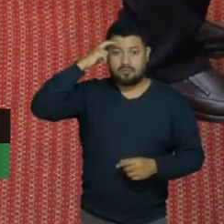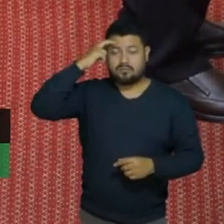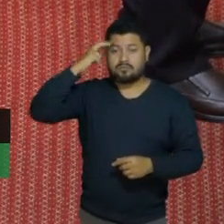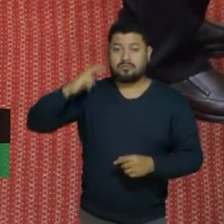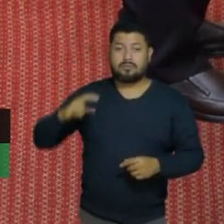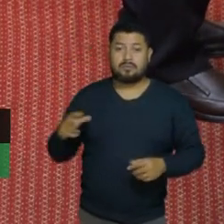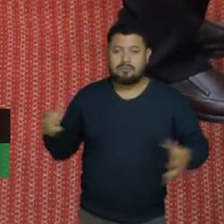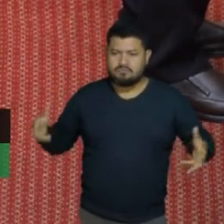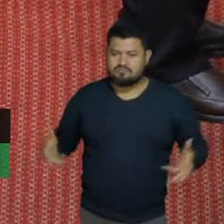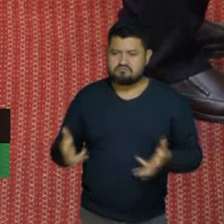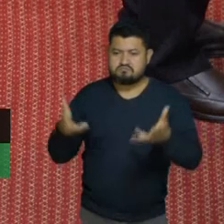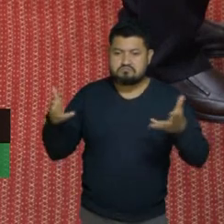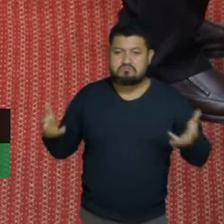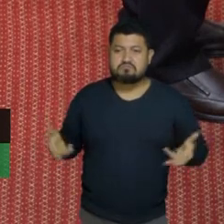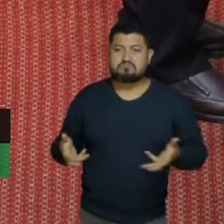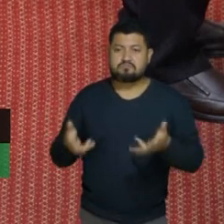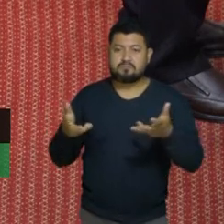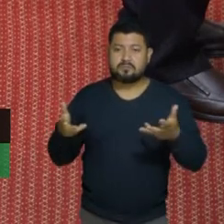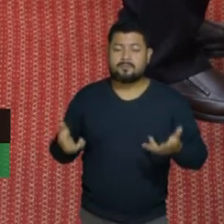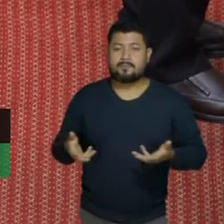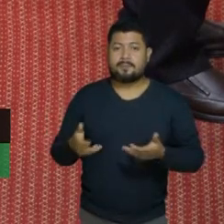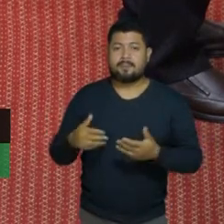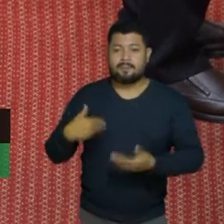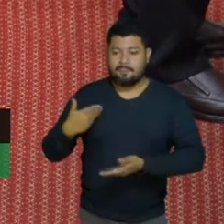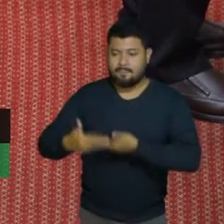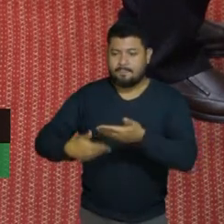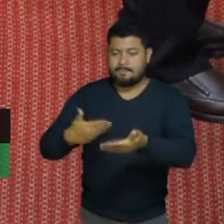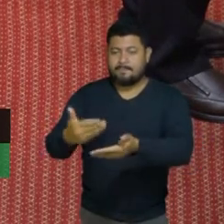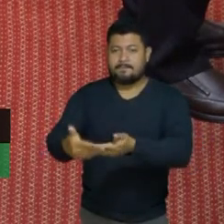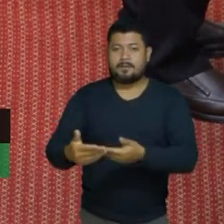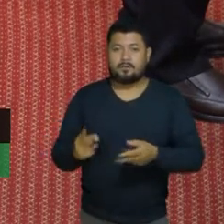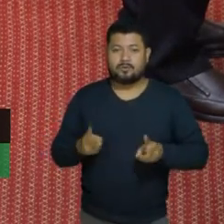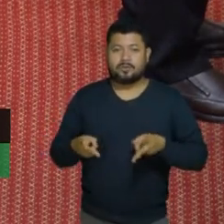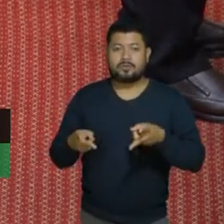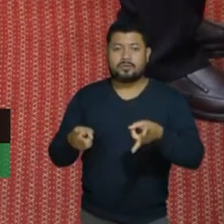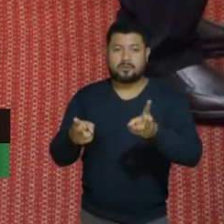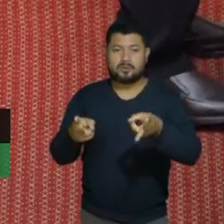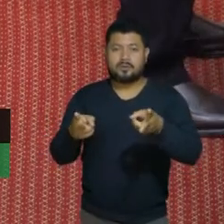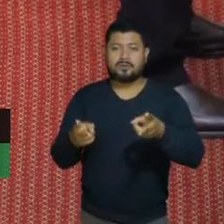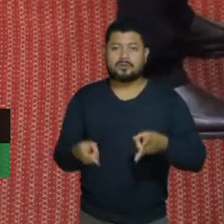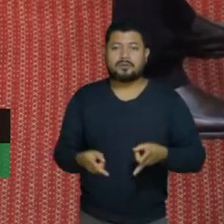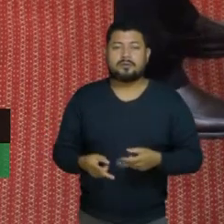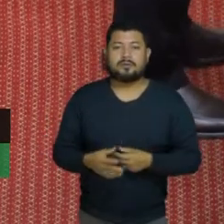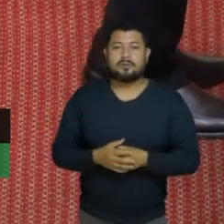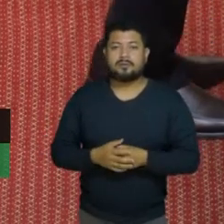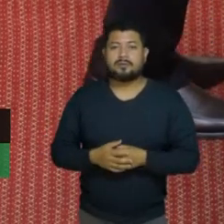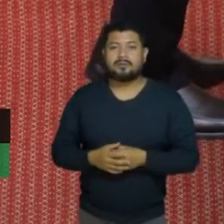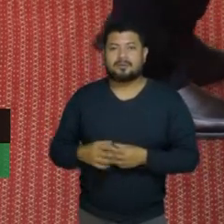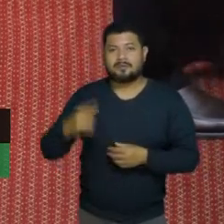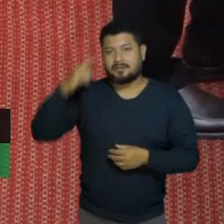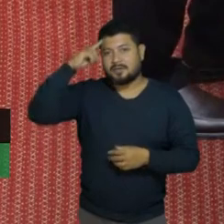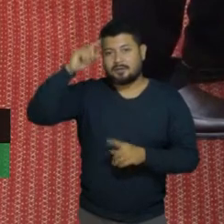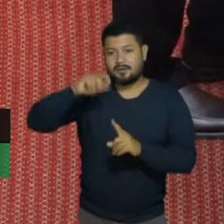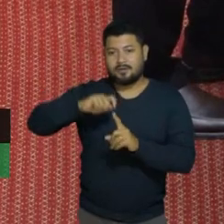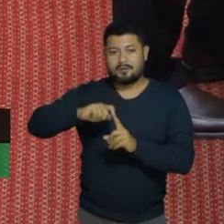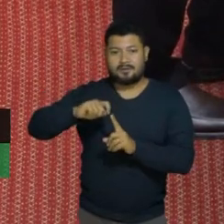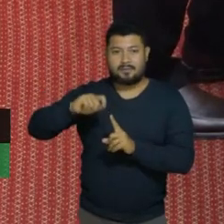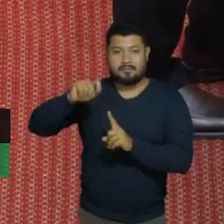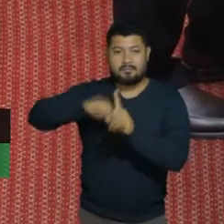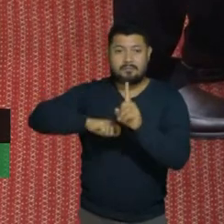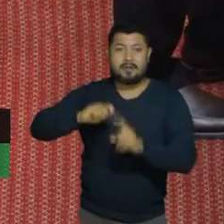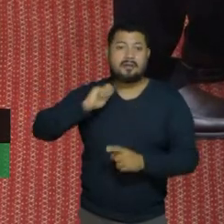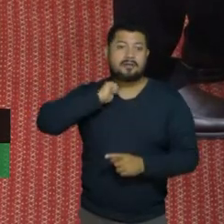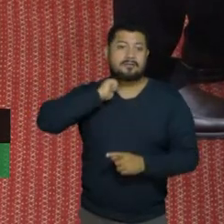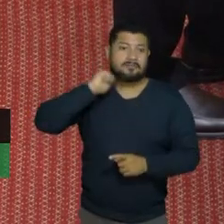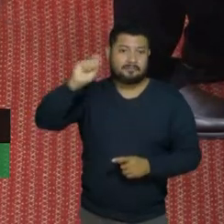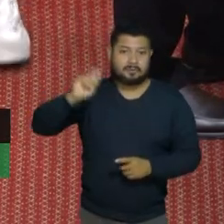fomentar isso, para que as próximas gerações mantenham viva essa chama, a chama que começa lá em abril com a colheita do pinhão, numa